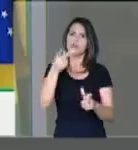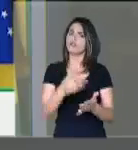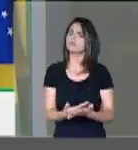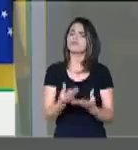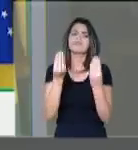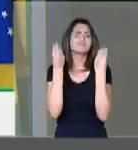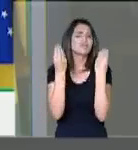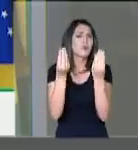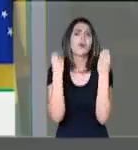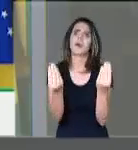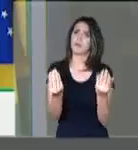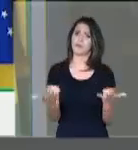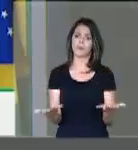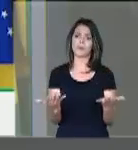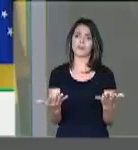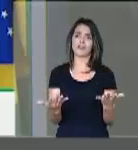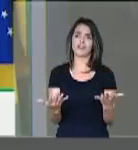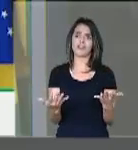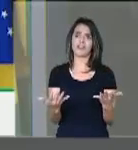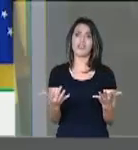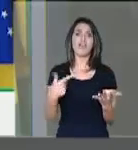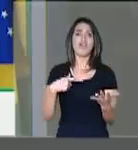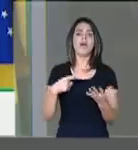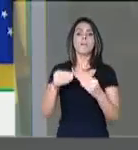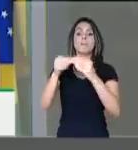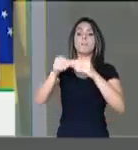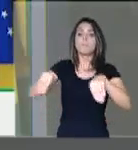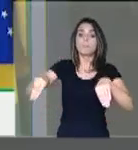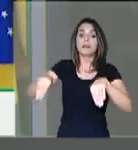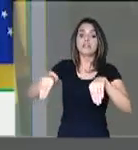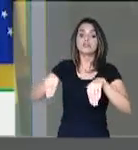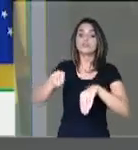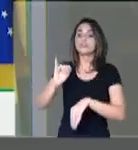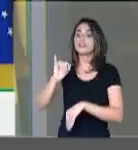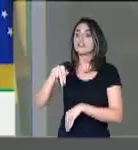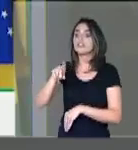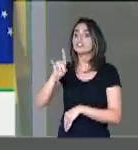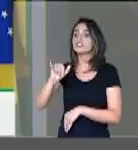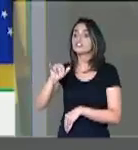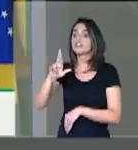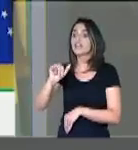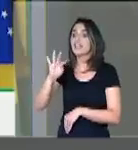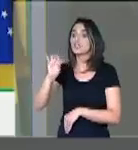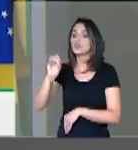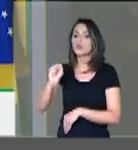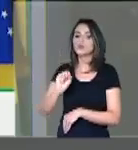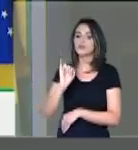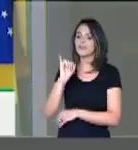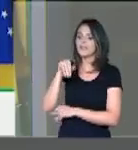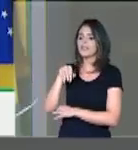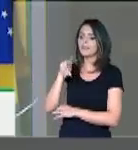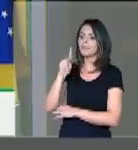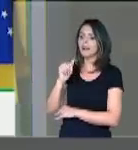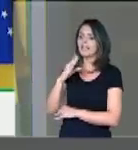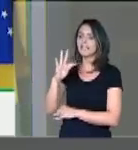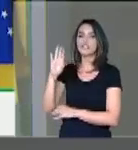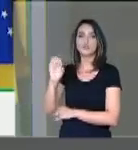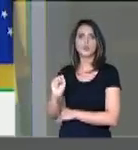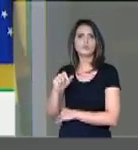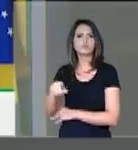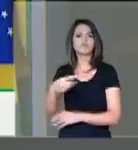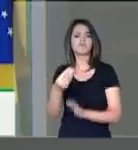inadmissível que se desconsidere os impactos indiretos é isso ir na contramão de toda a literatura